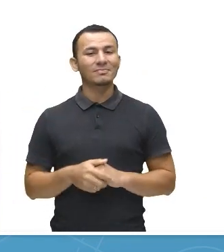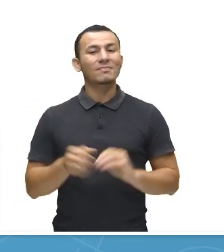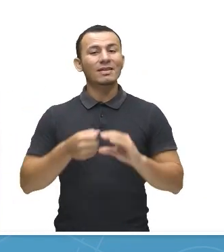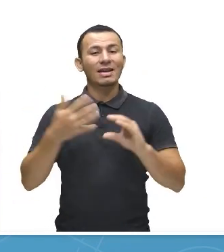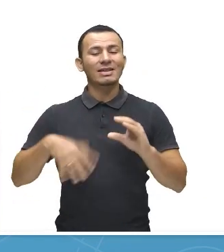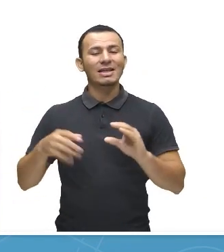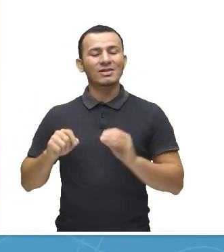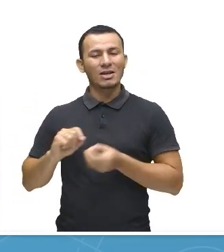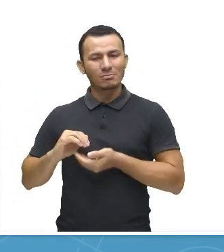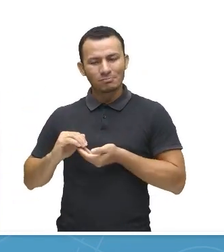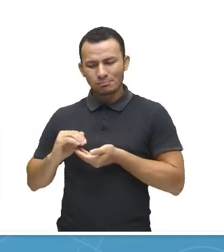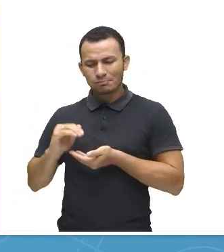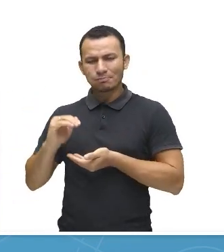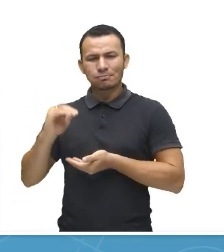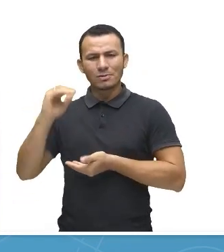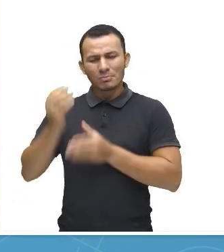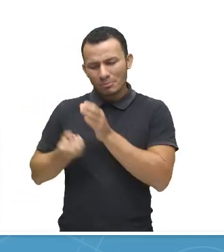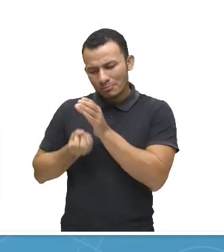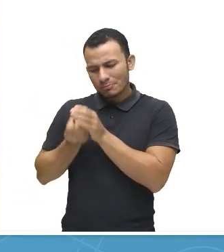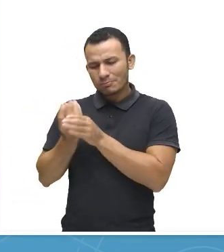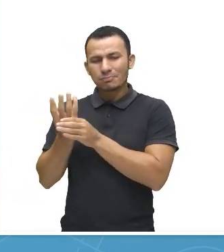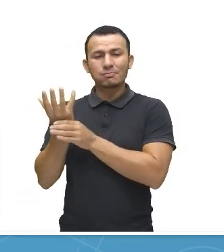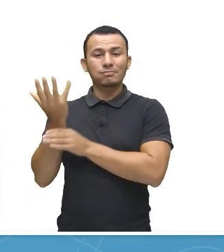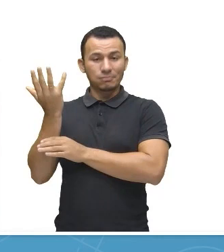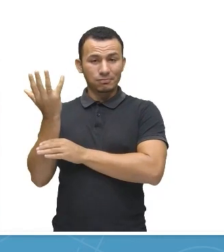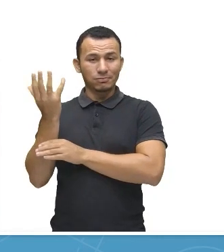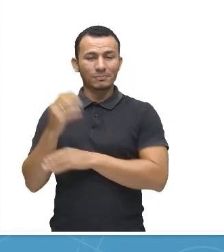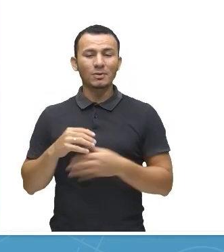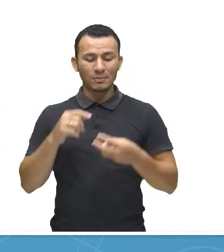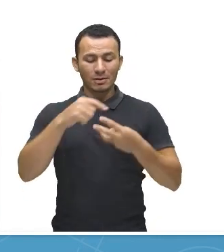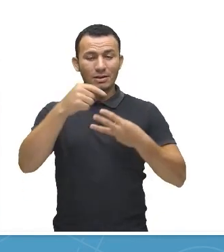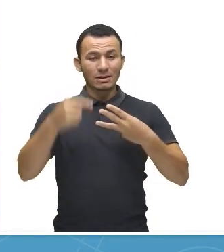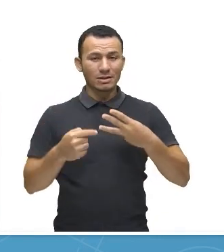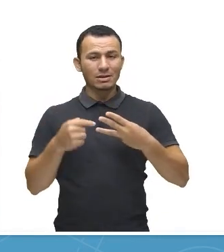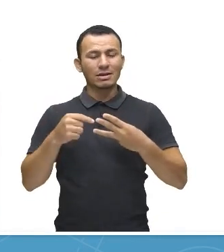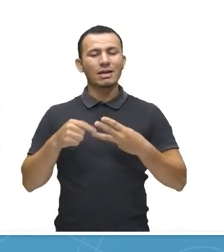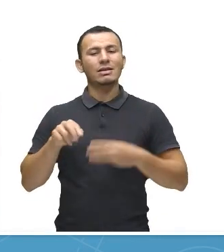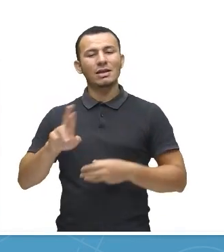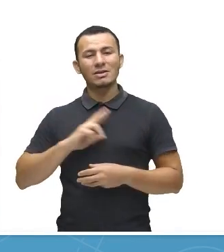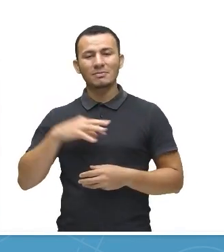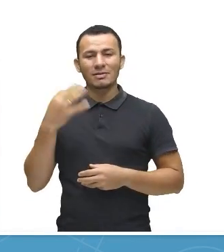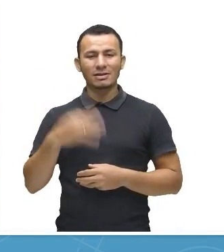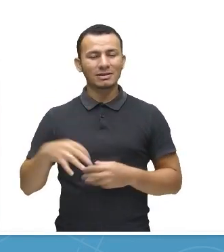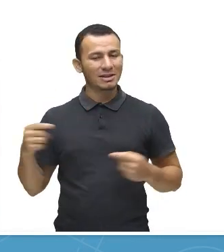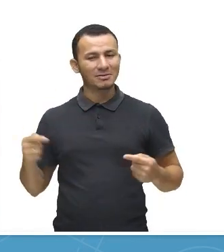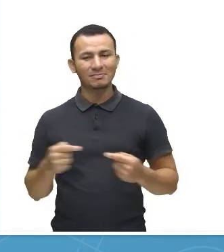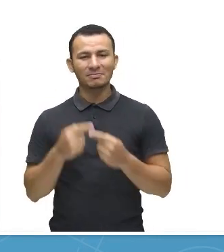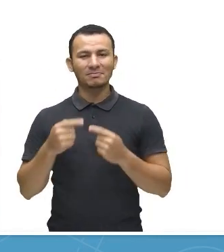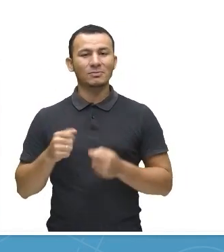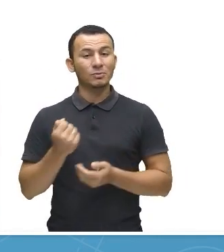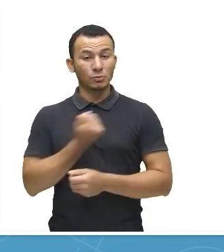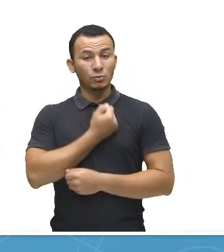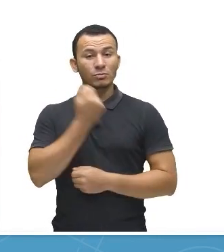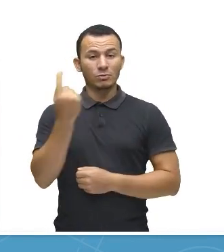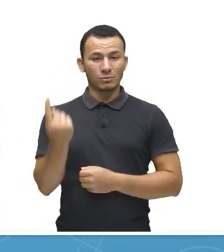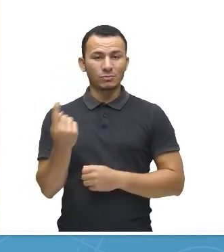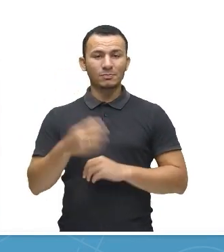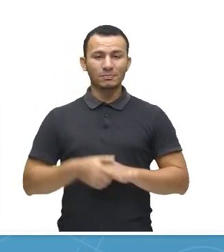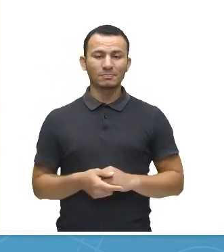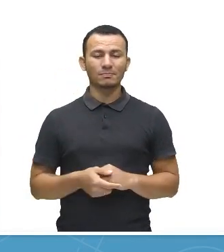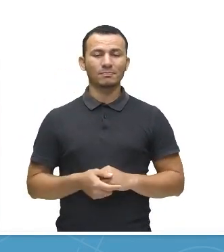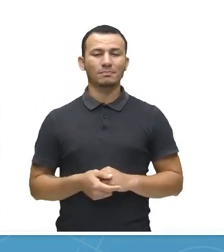de crescimento. Então, movimento, reatividade e crescimento eram as respostas aí da nossa